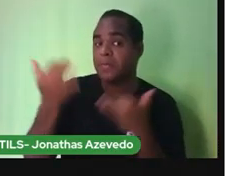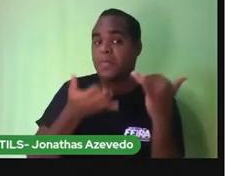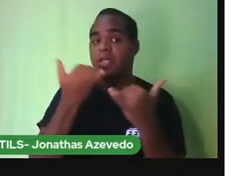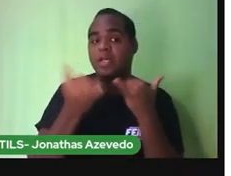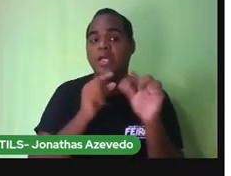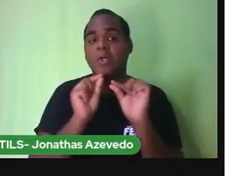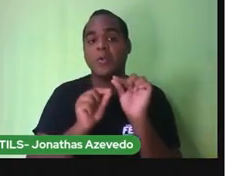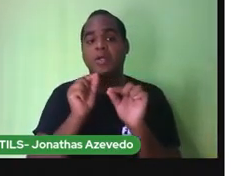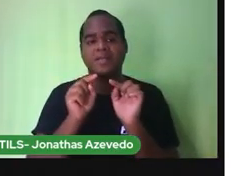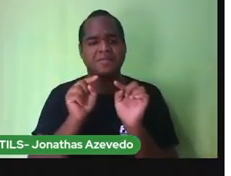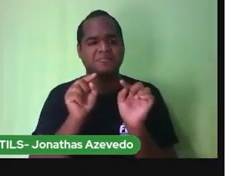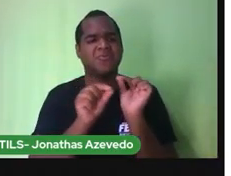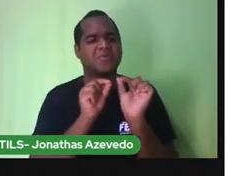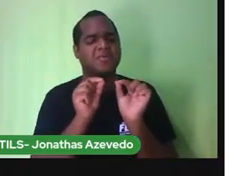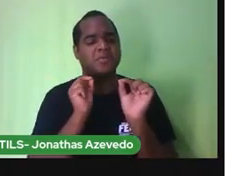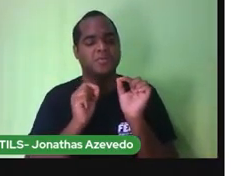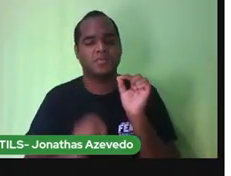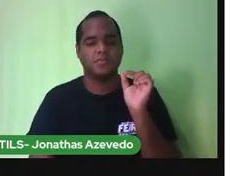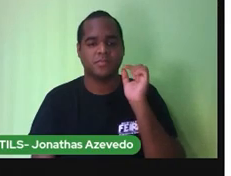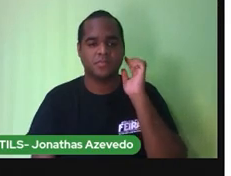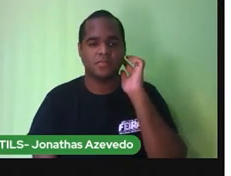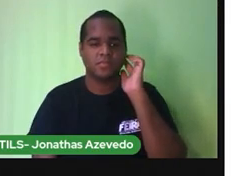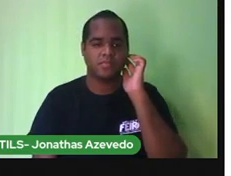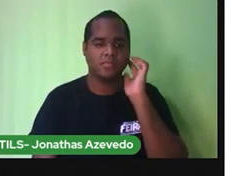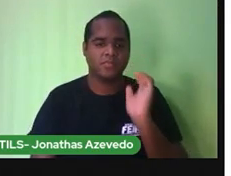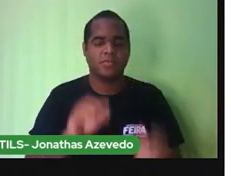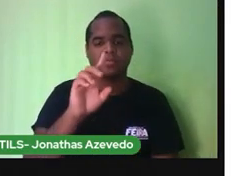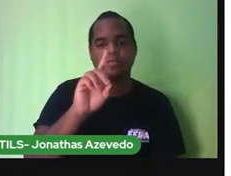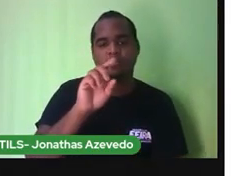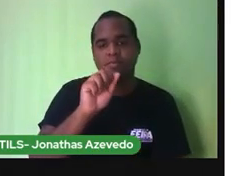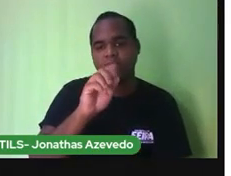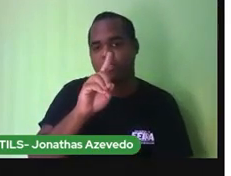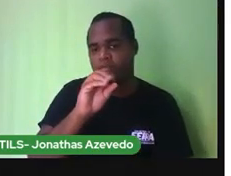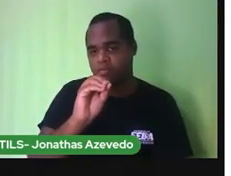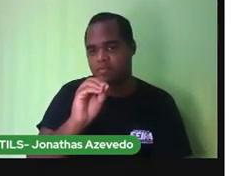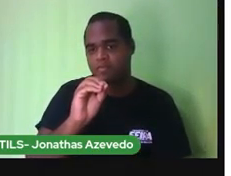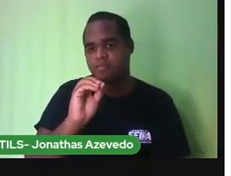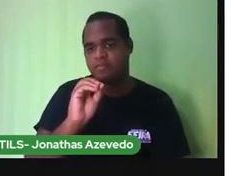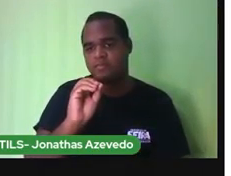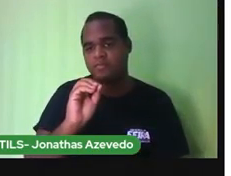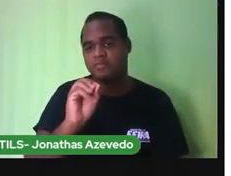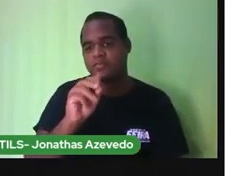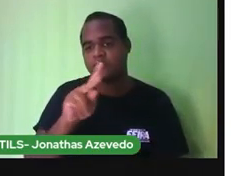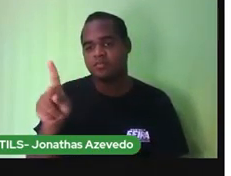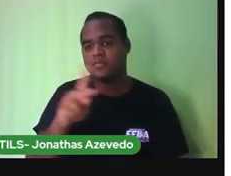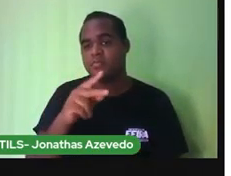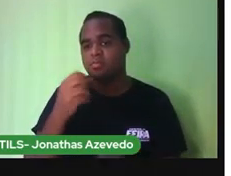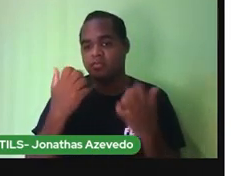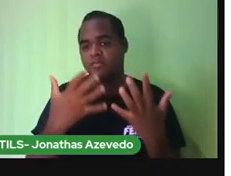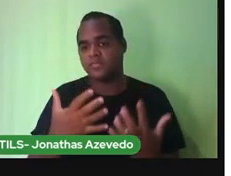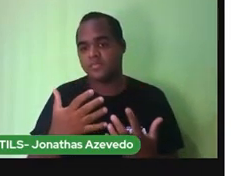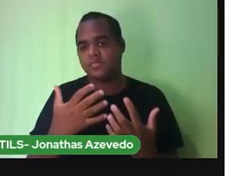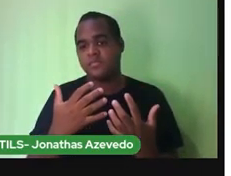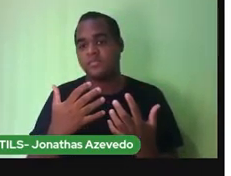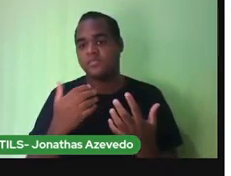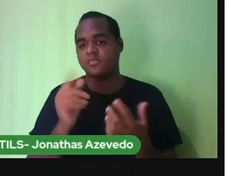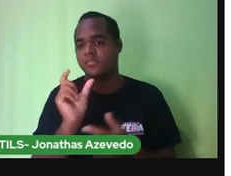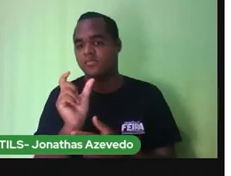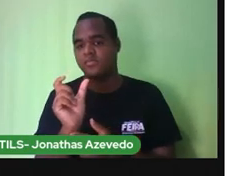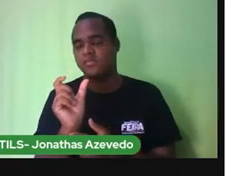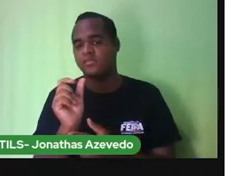é esse que objeto é esse um dado a prova deixou a primeira letra